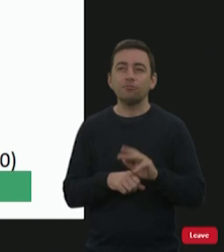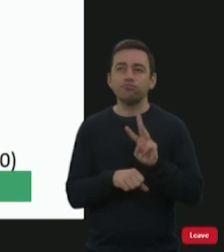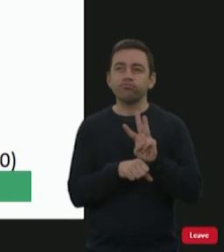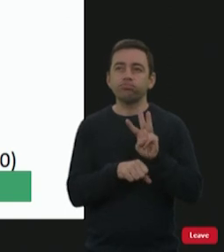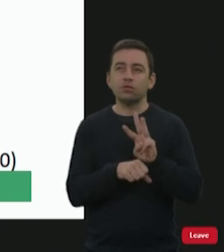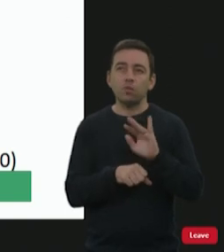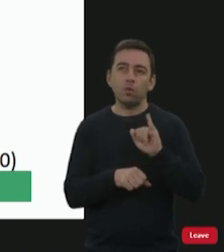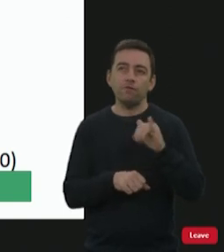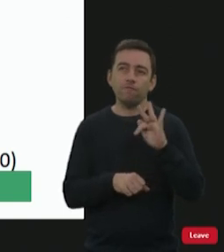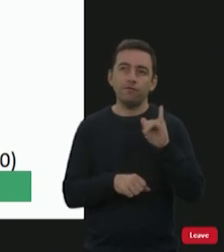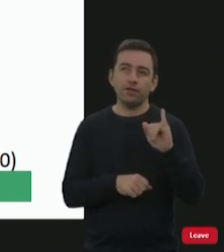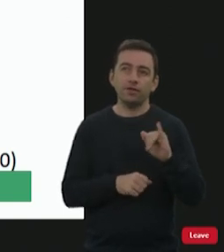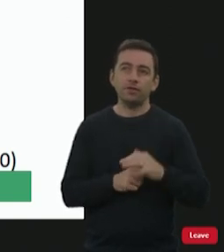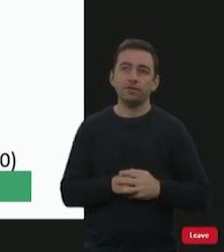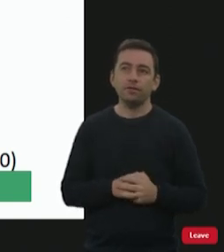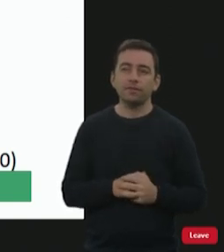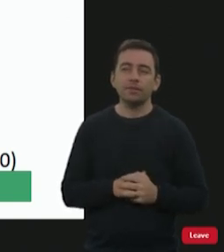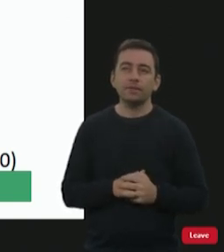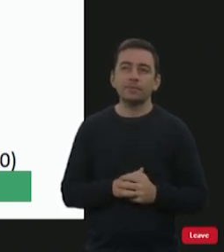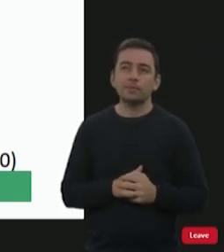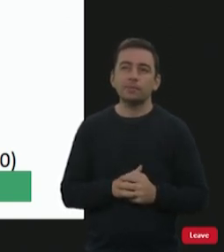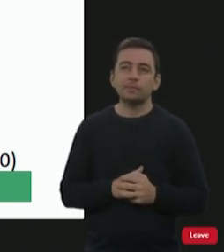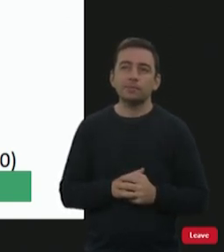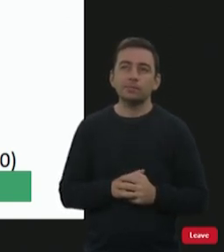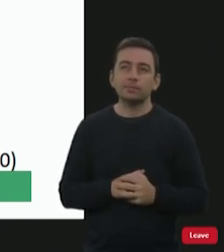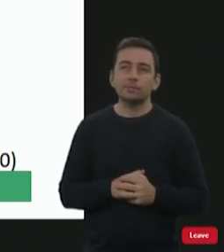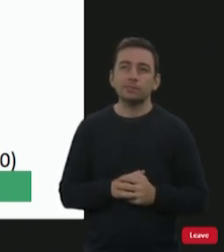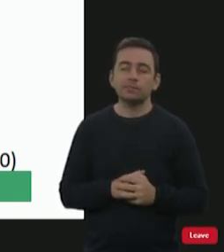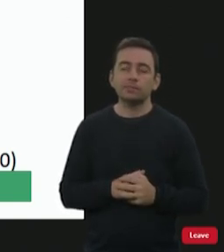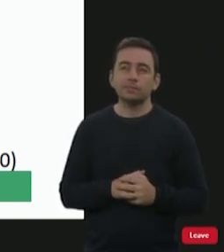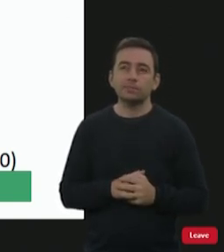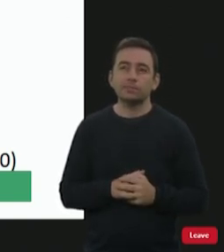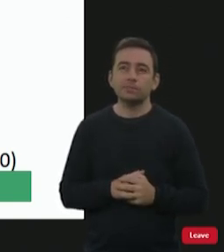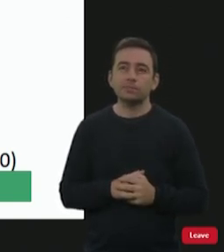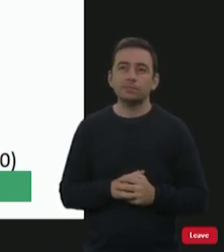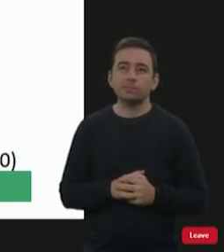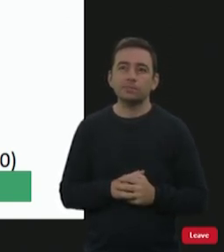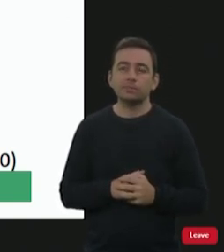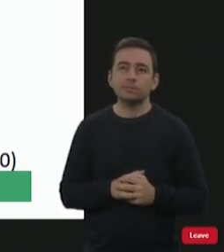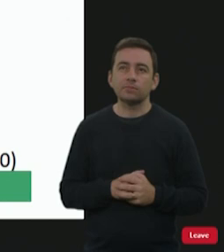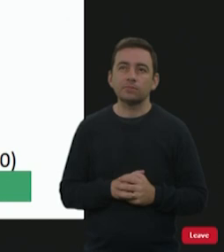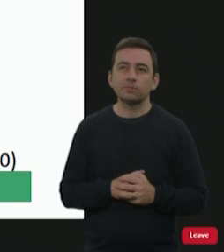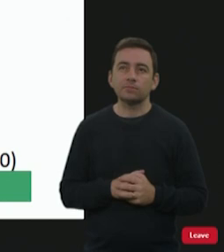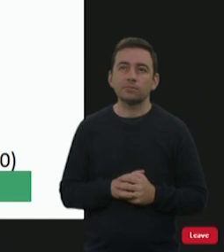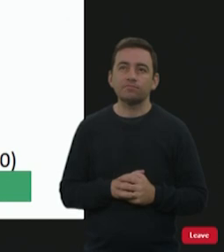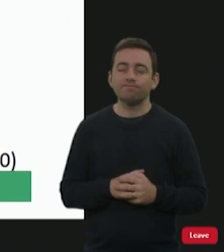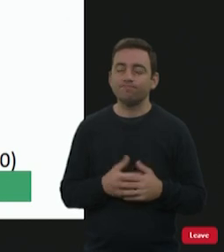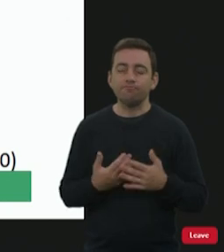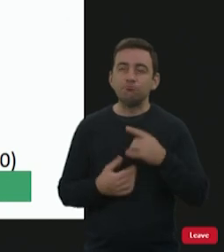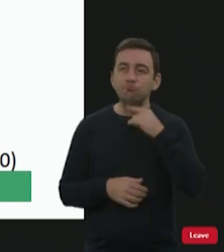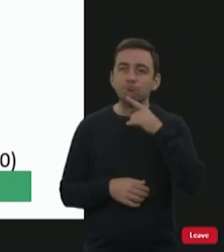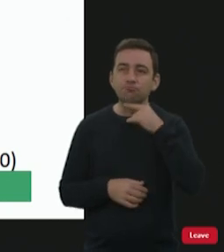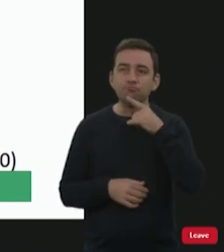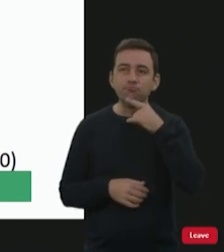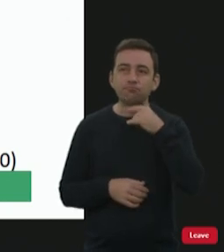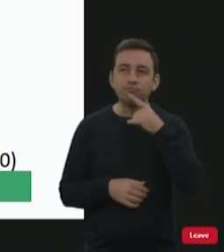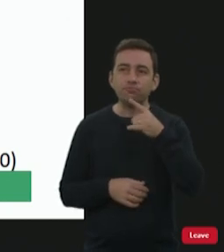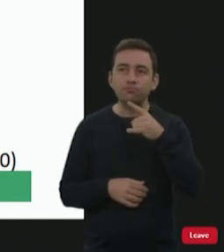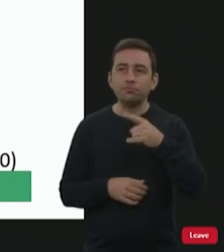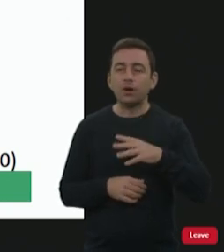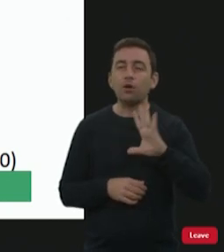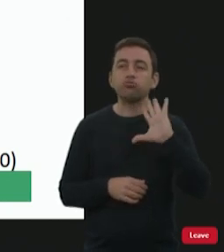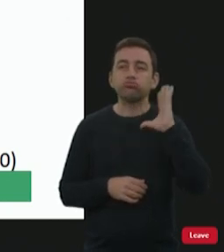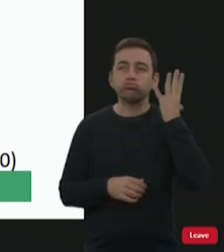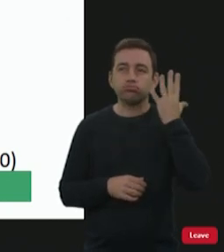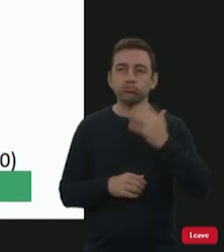internet ruim. A rede está. Isso eu estou na rede a cabo e não está indo. Não sei o que aconteceu.